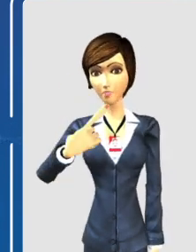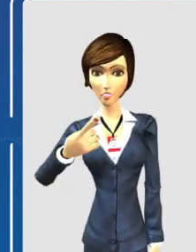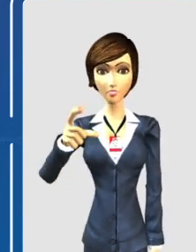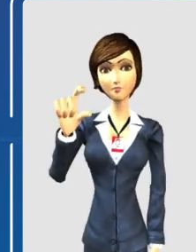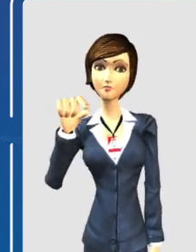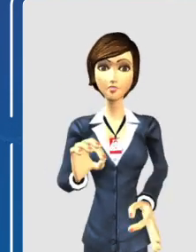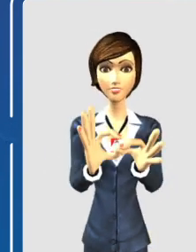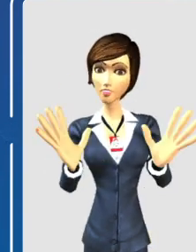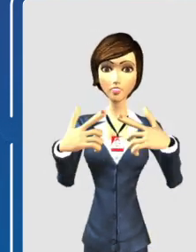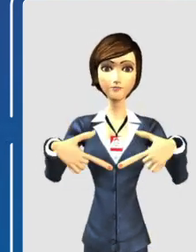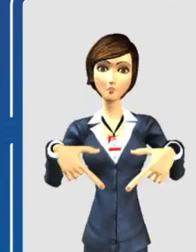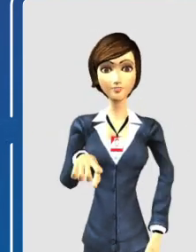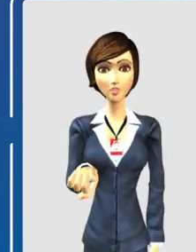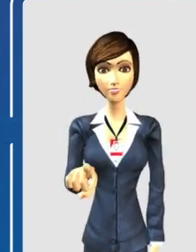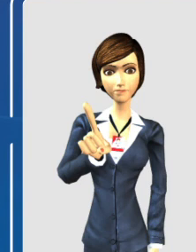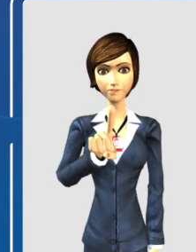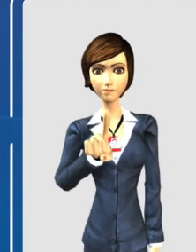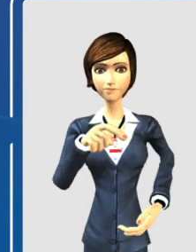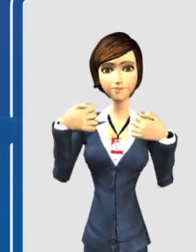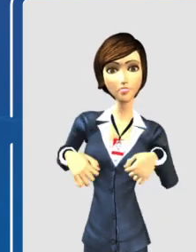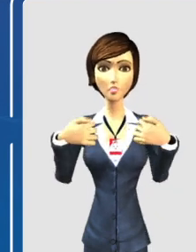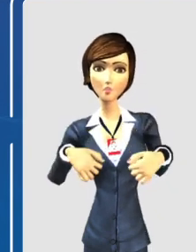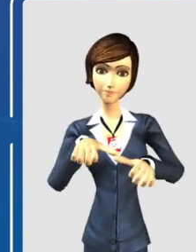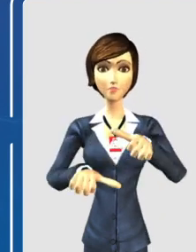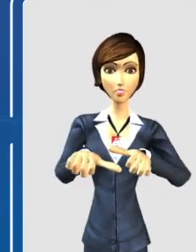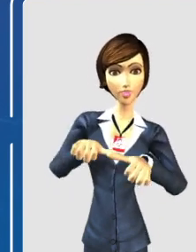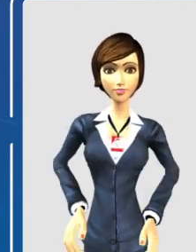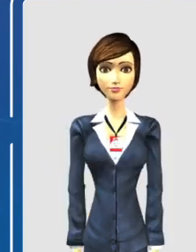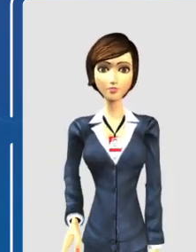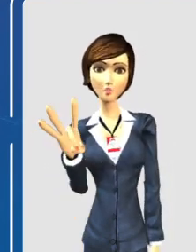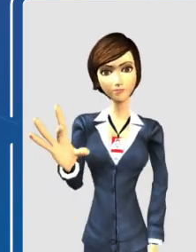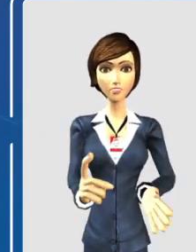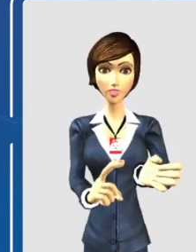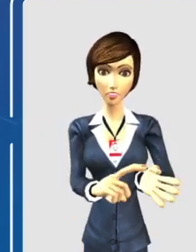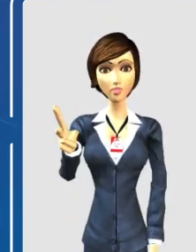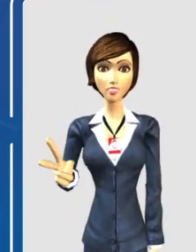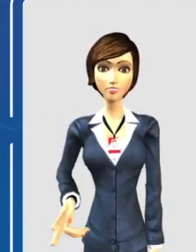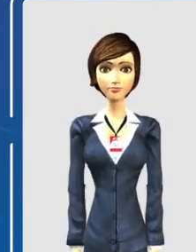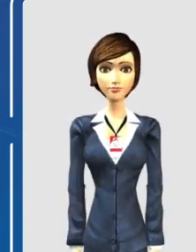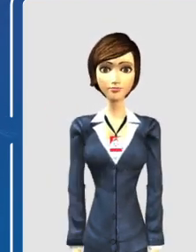Após definir permissões dos serviços, você não precisa mais fazer alterações,